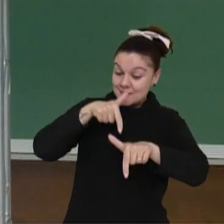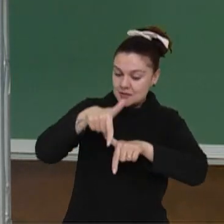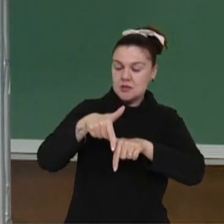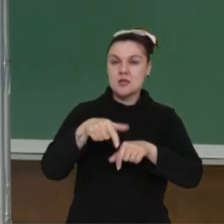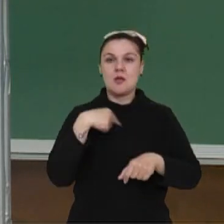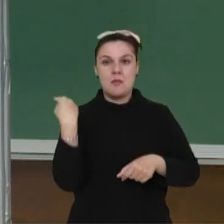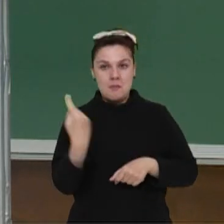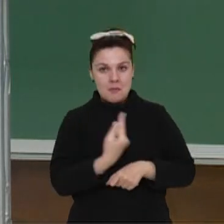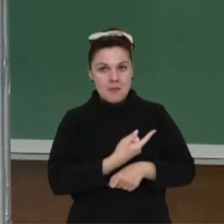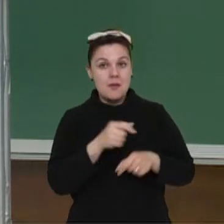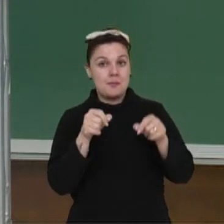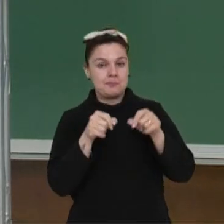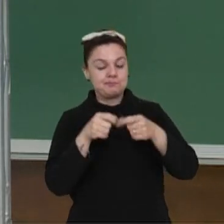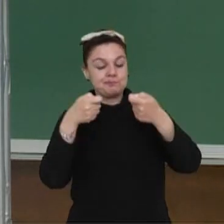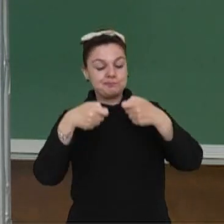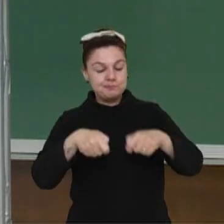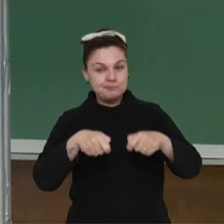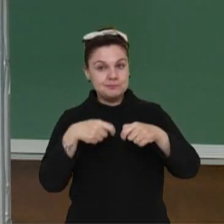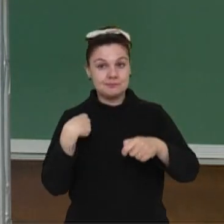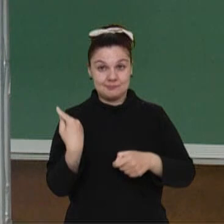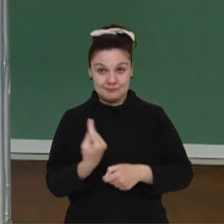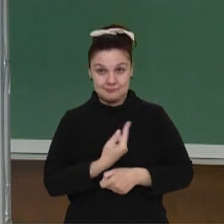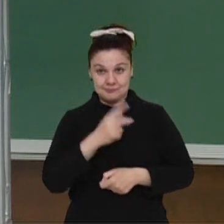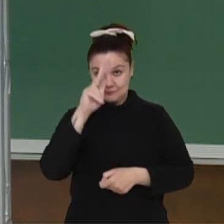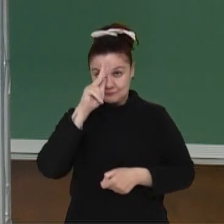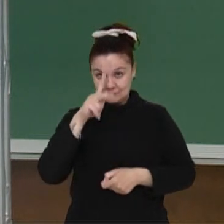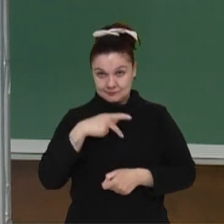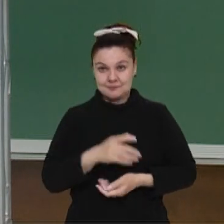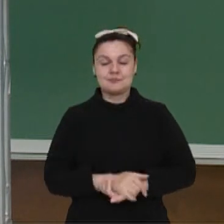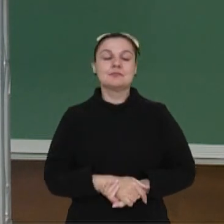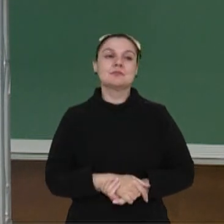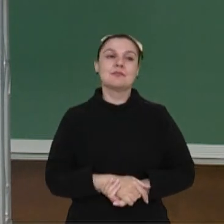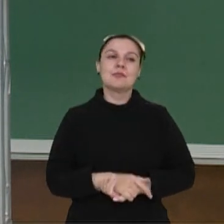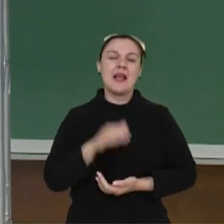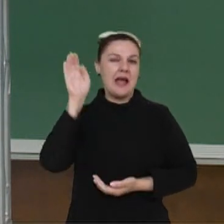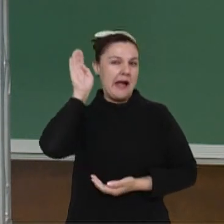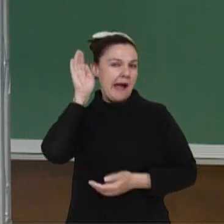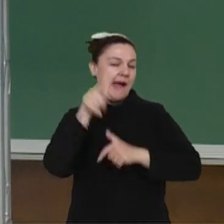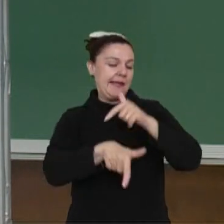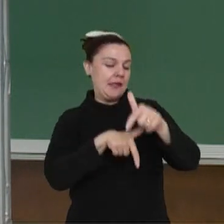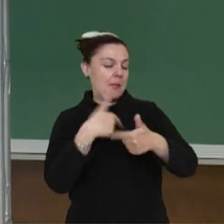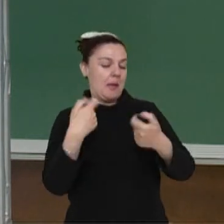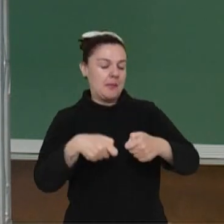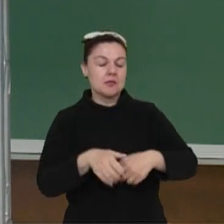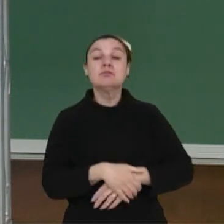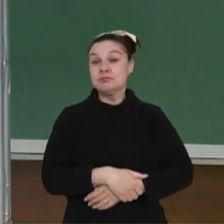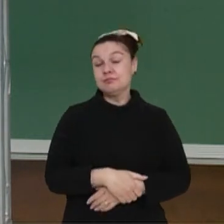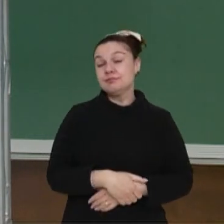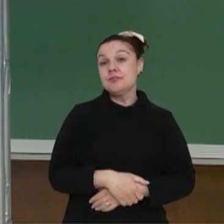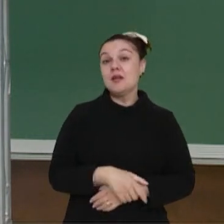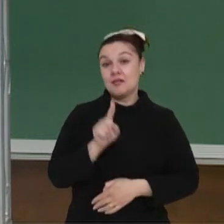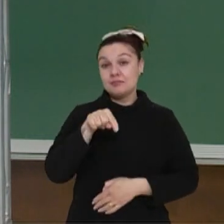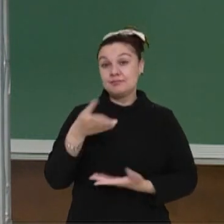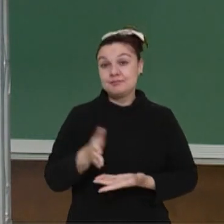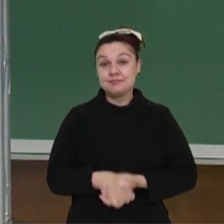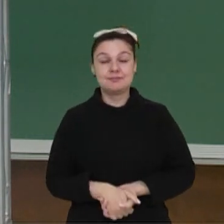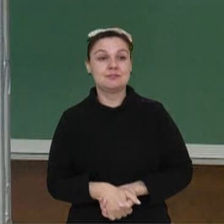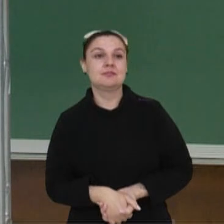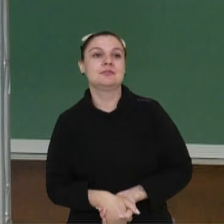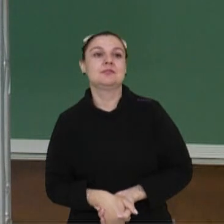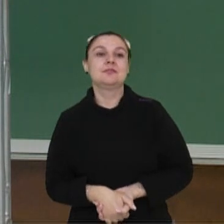para satisfazer as necessidades e, como a gente sempre ouve, né? A gente trabalha porque precisa. É basicamente isso. E